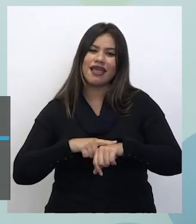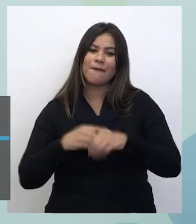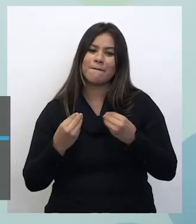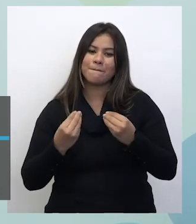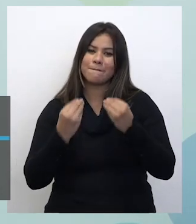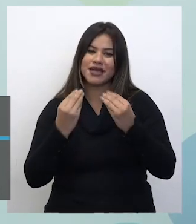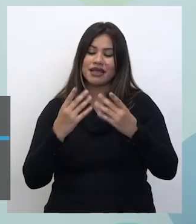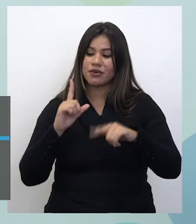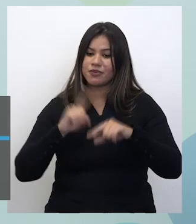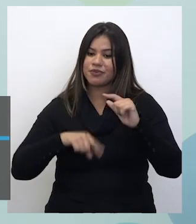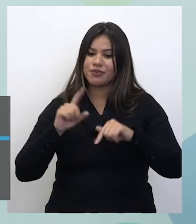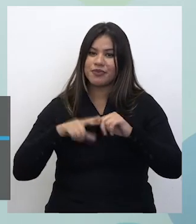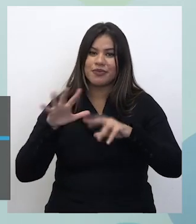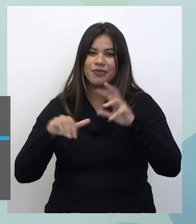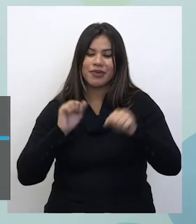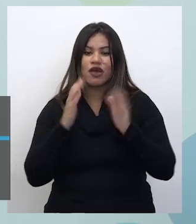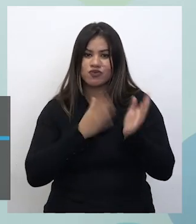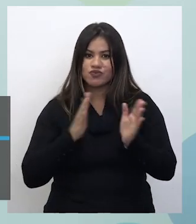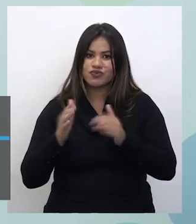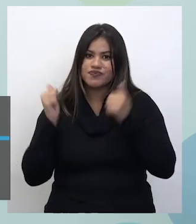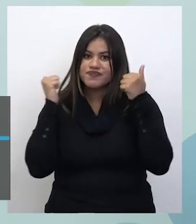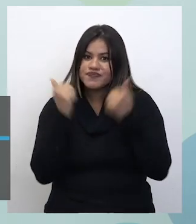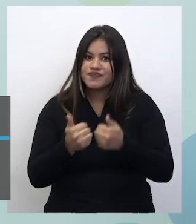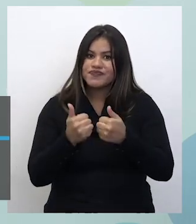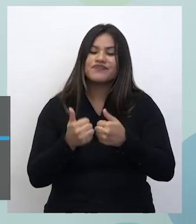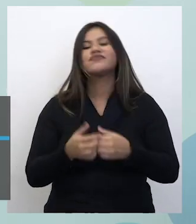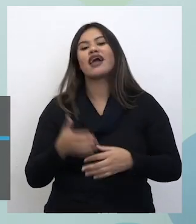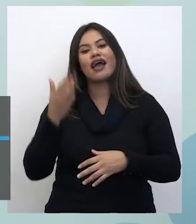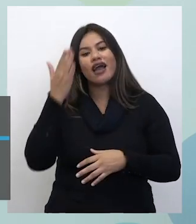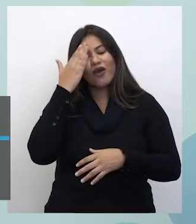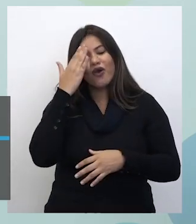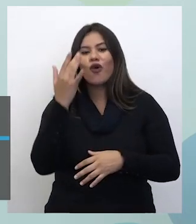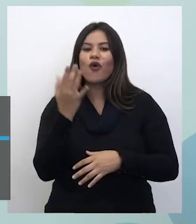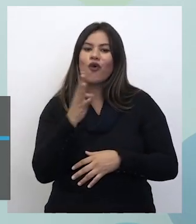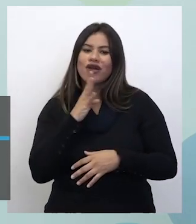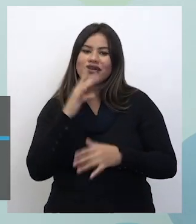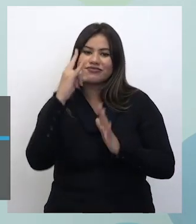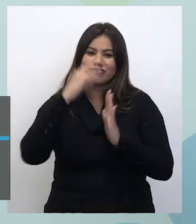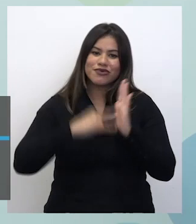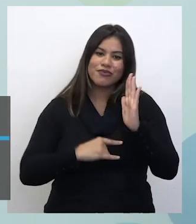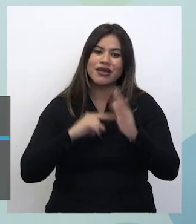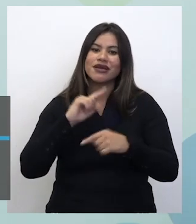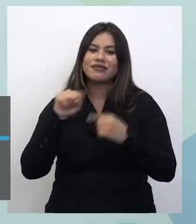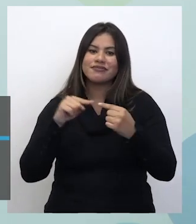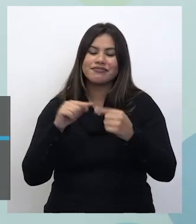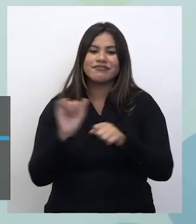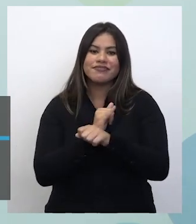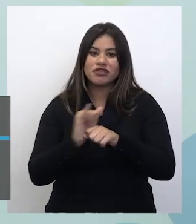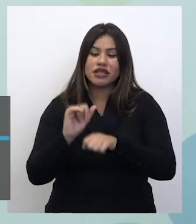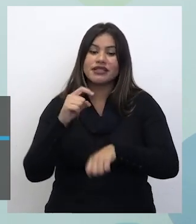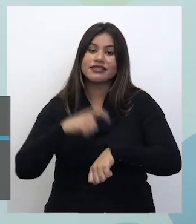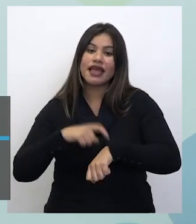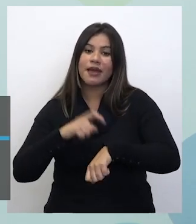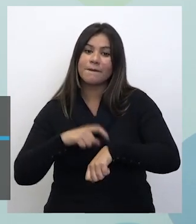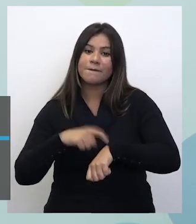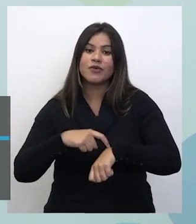mais de material e a gente se organizar, tá bom? Agora que a gente já conhece a rubrica, eu quero dar 30 segundos para